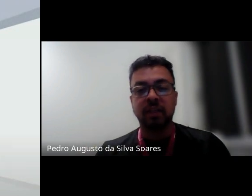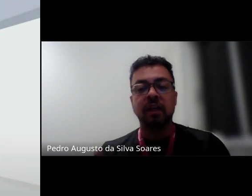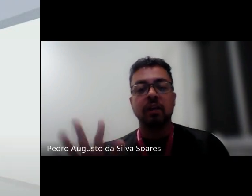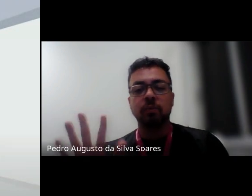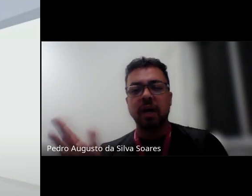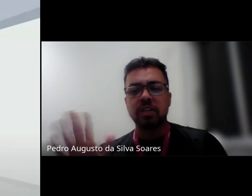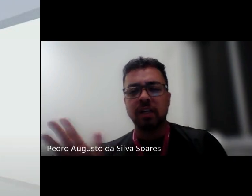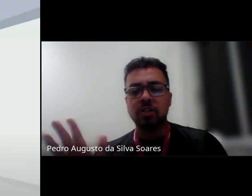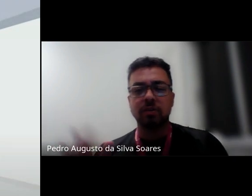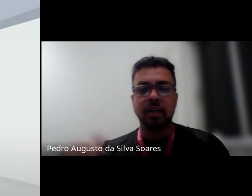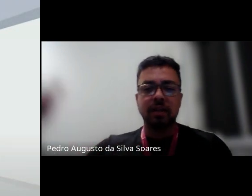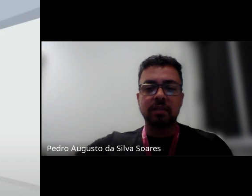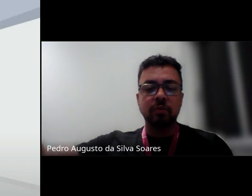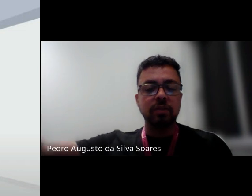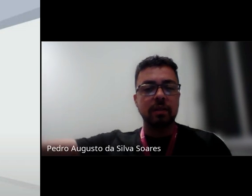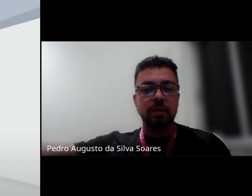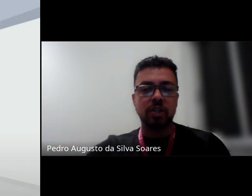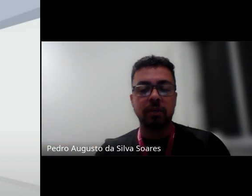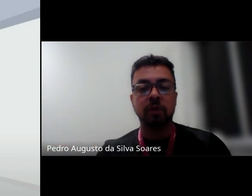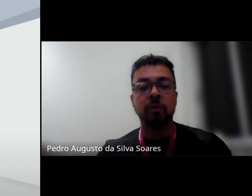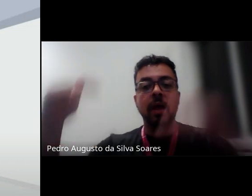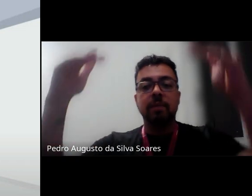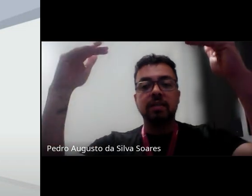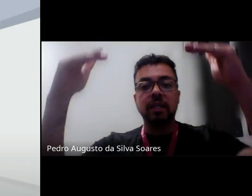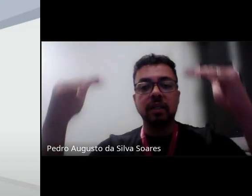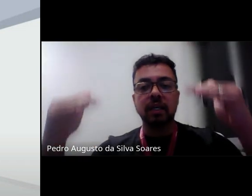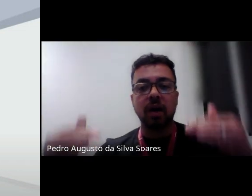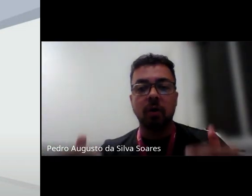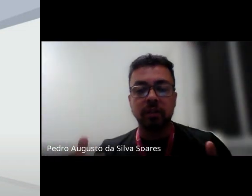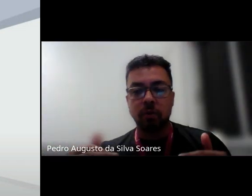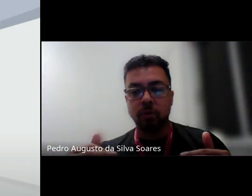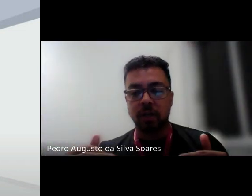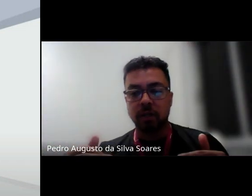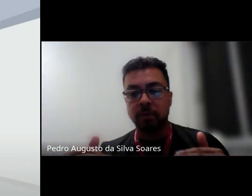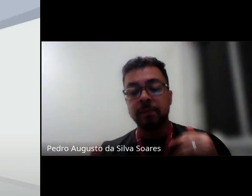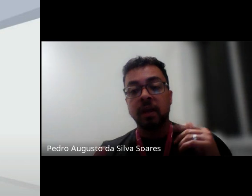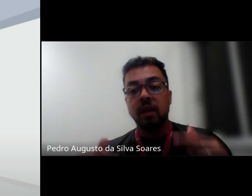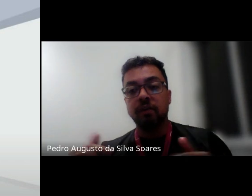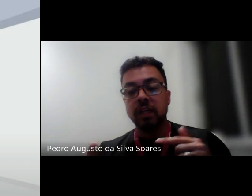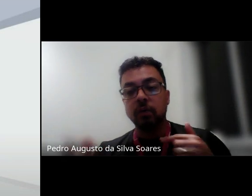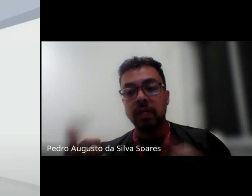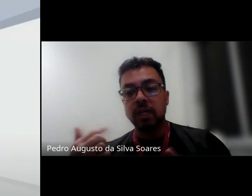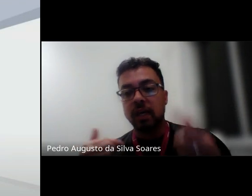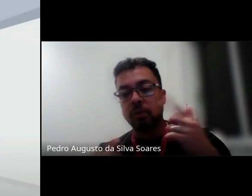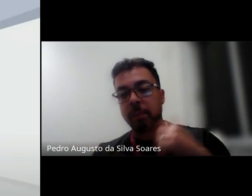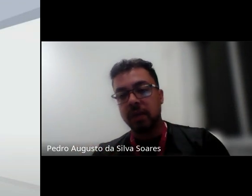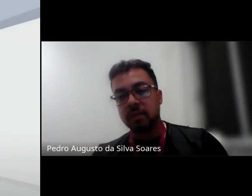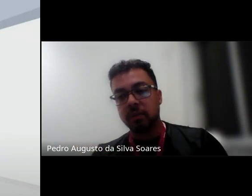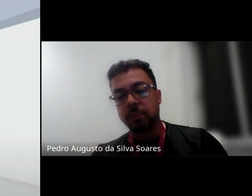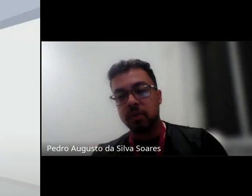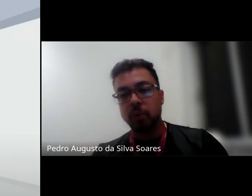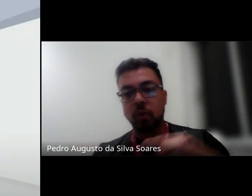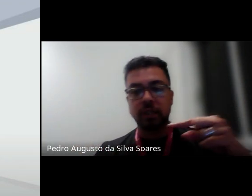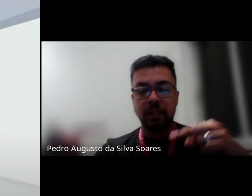vão ter, acredito que é na segunda semana de abril, mas seguindo aquela ordem do cronograma. Eu vi que o link ele não